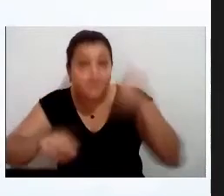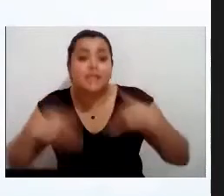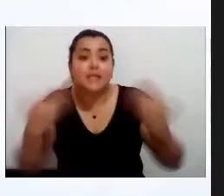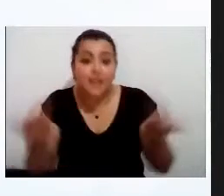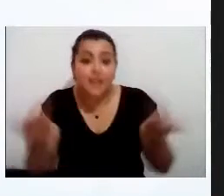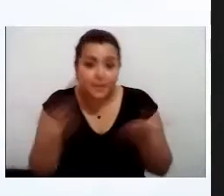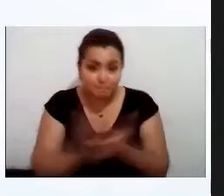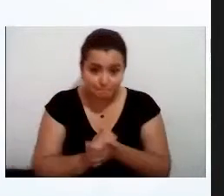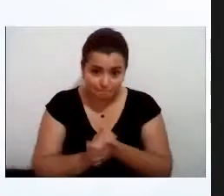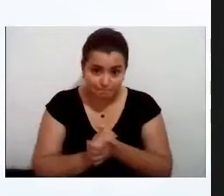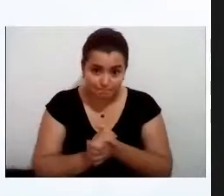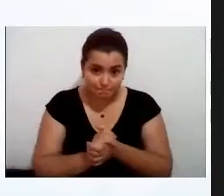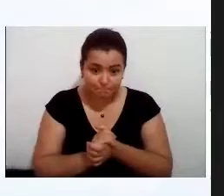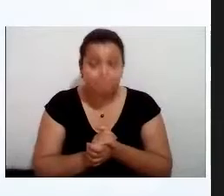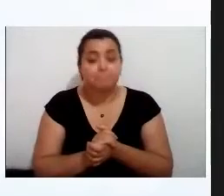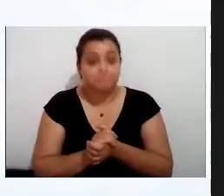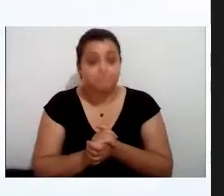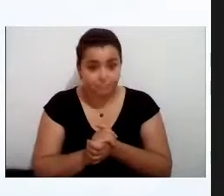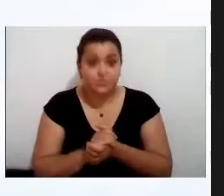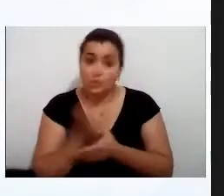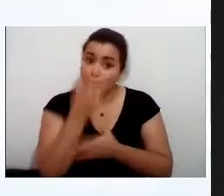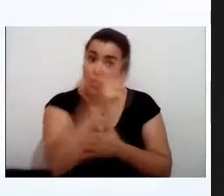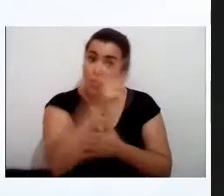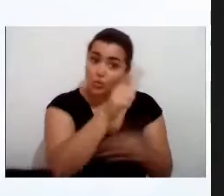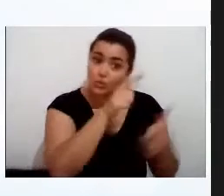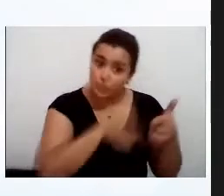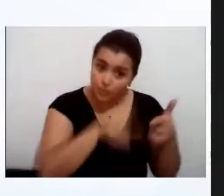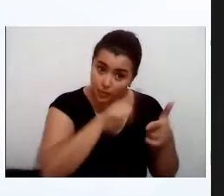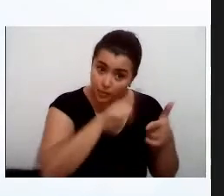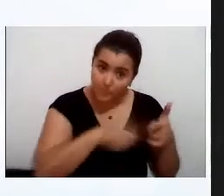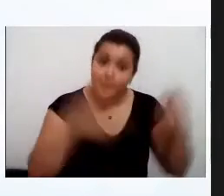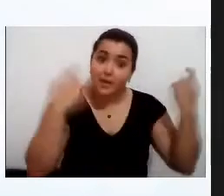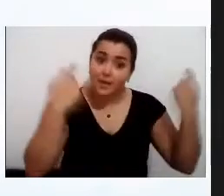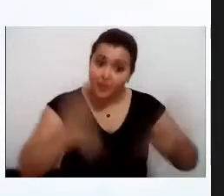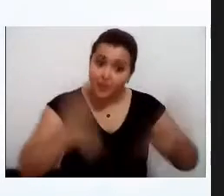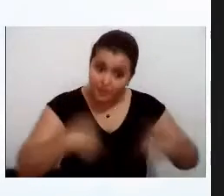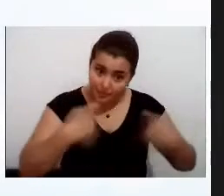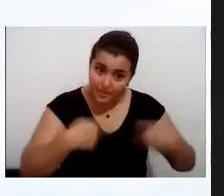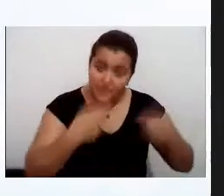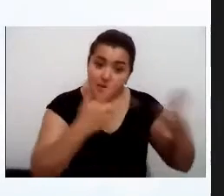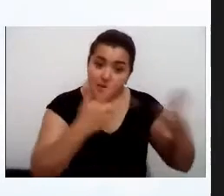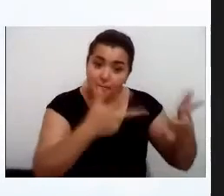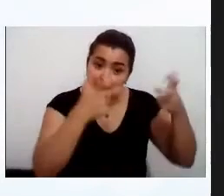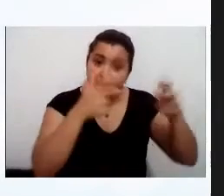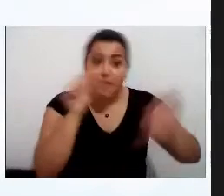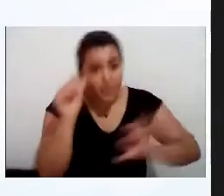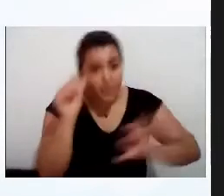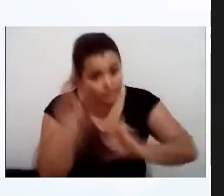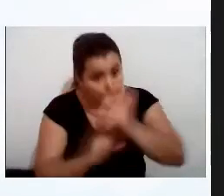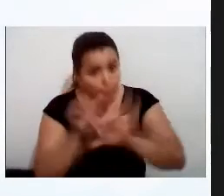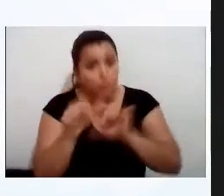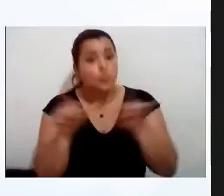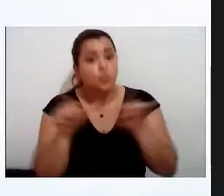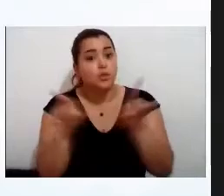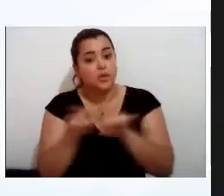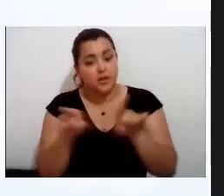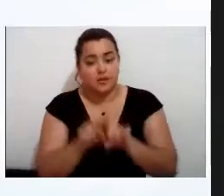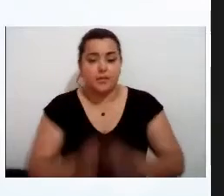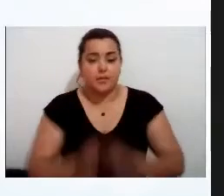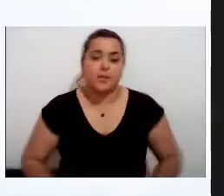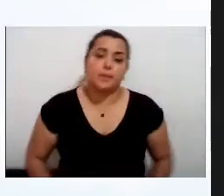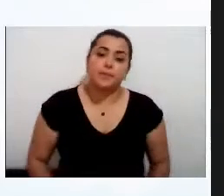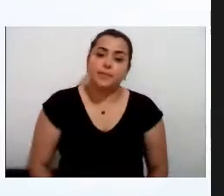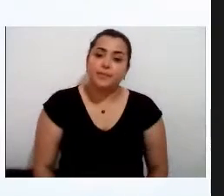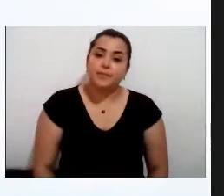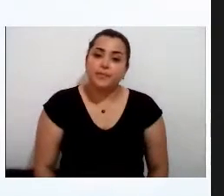para se aposentar. Então, esse é um outro problema que precisa ser apontado, detectado e alterado na nova legislação trabalhista.